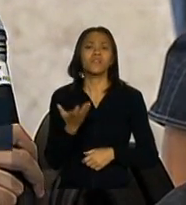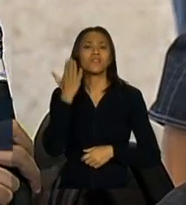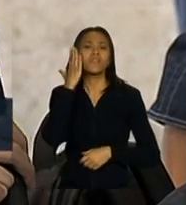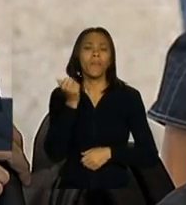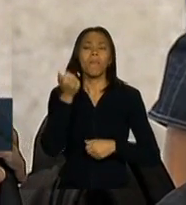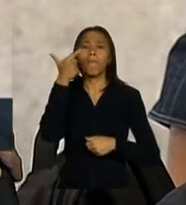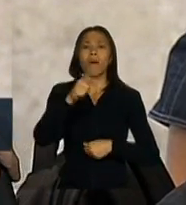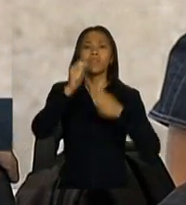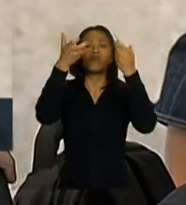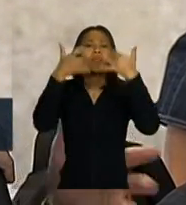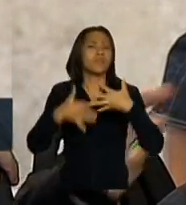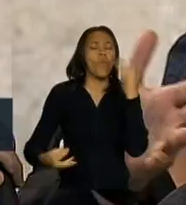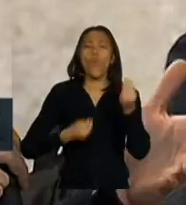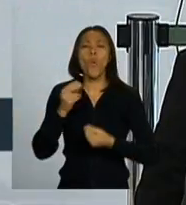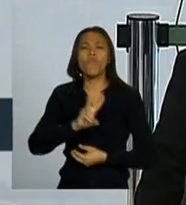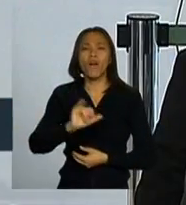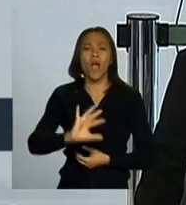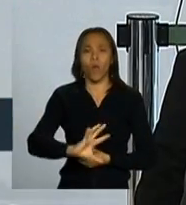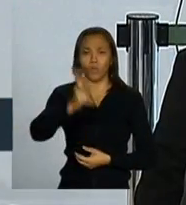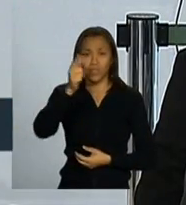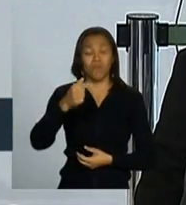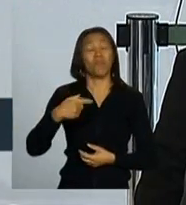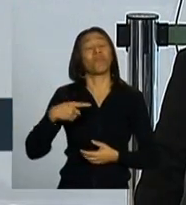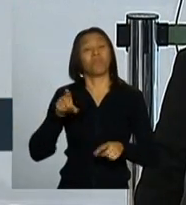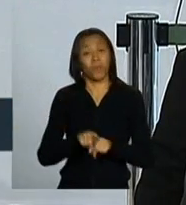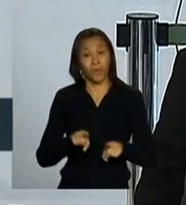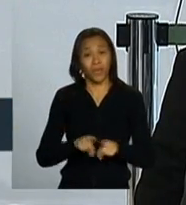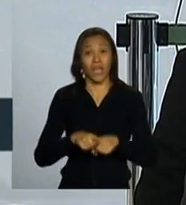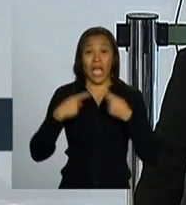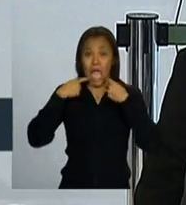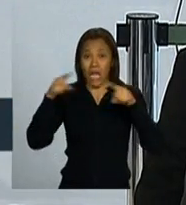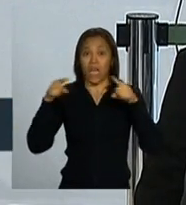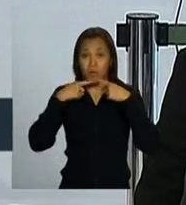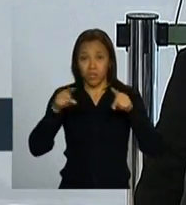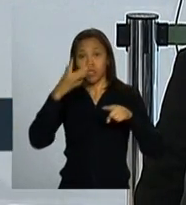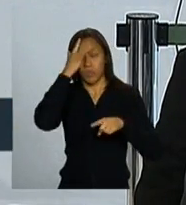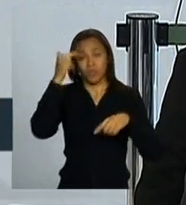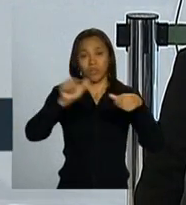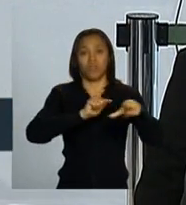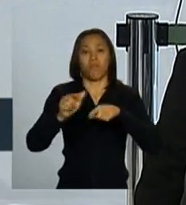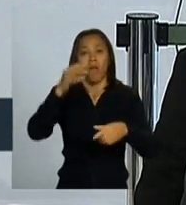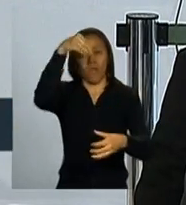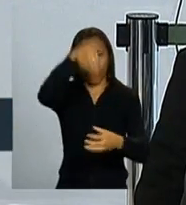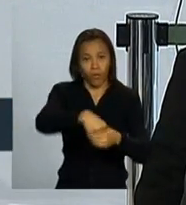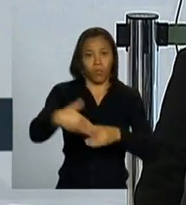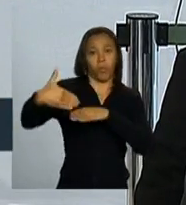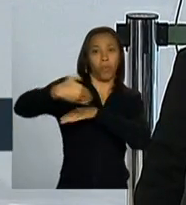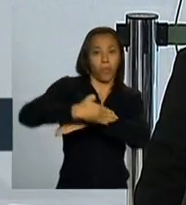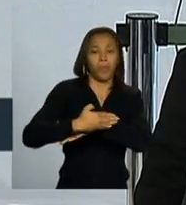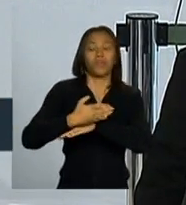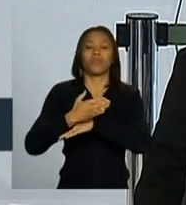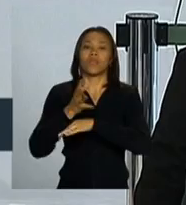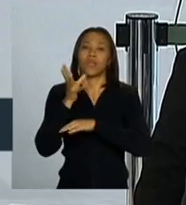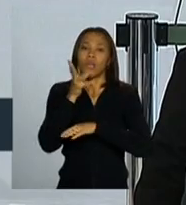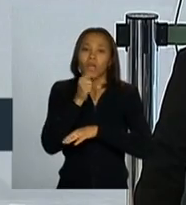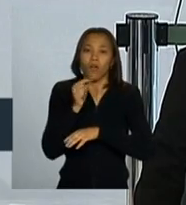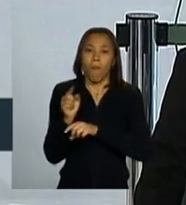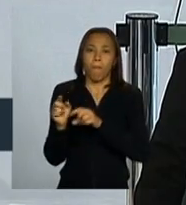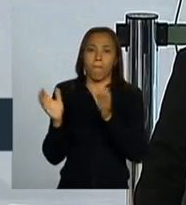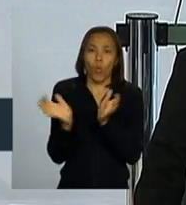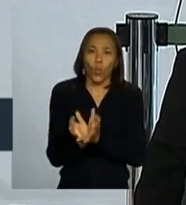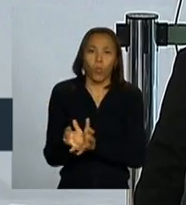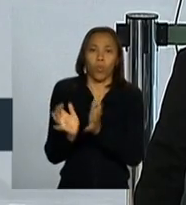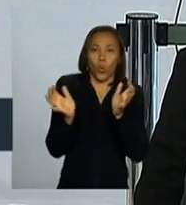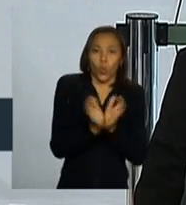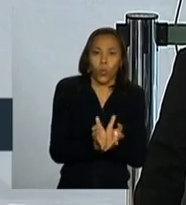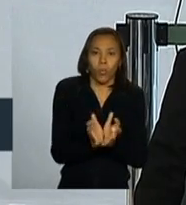explicação melhor de como é que vai ser isso. Porque é uma das reclamações dos exportadores também, né, que tem que passar por vários órgãos tal para